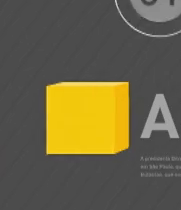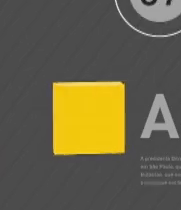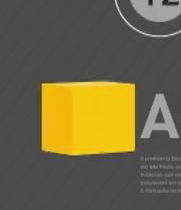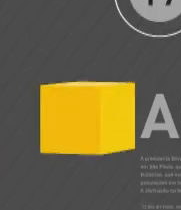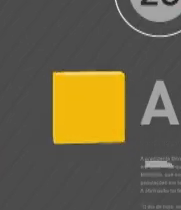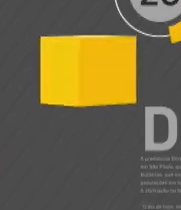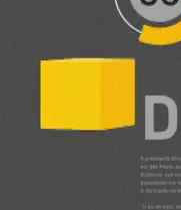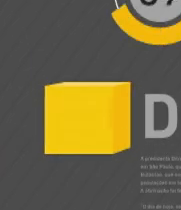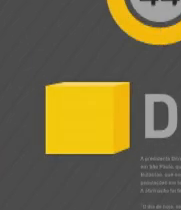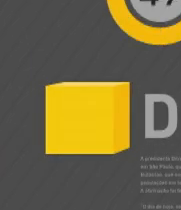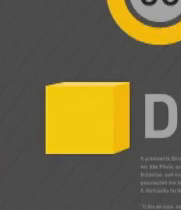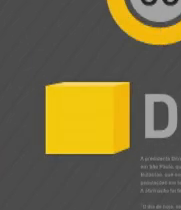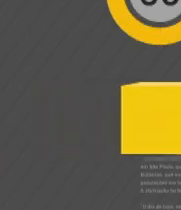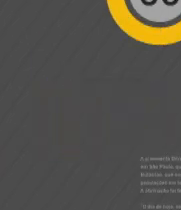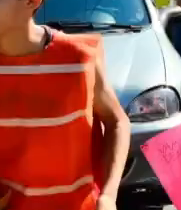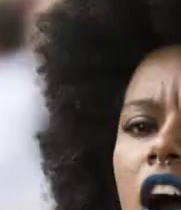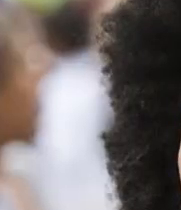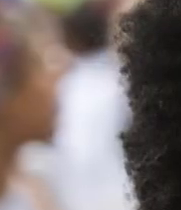o